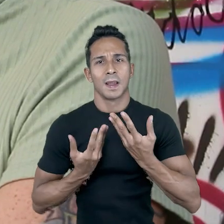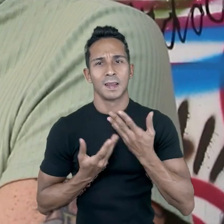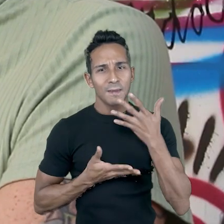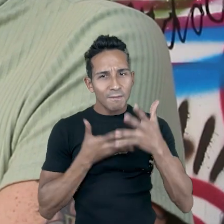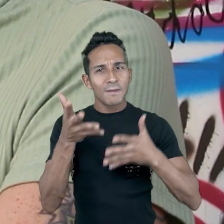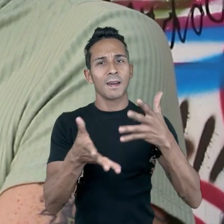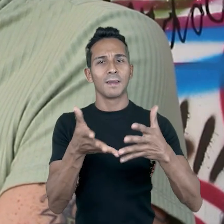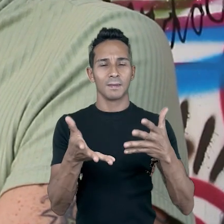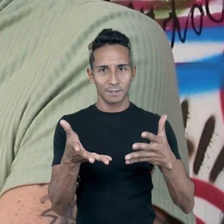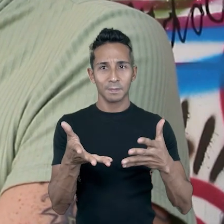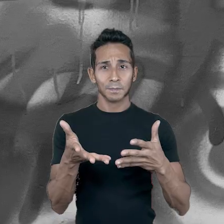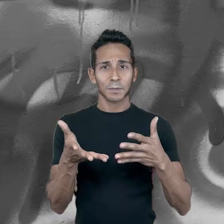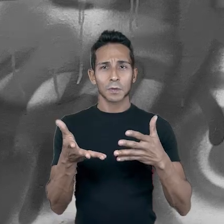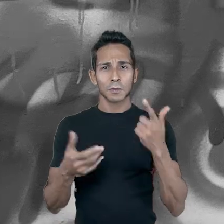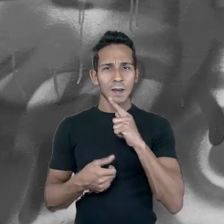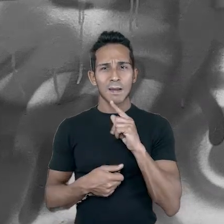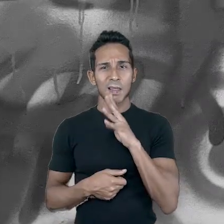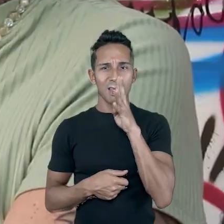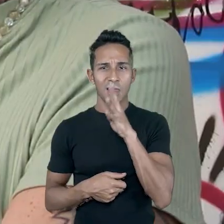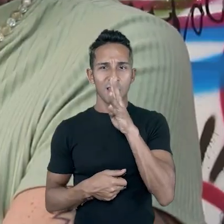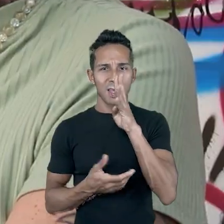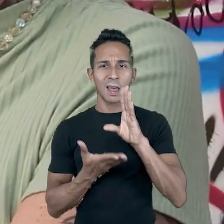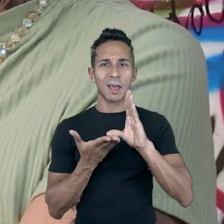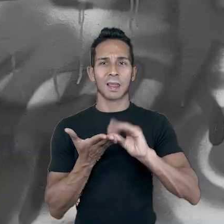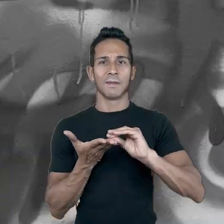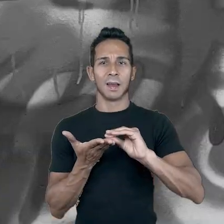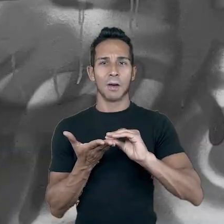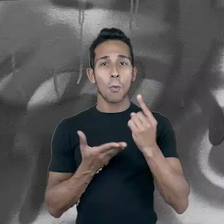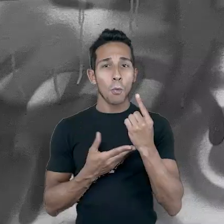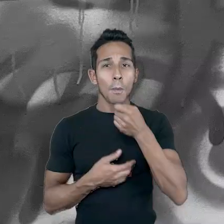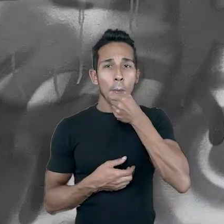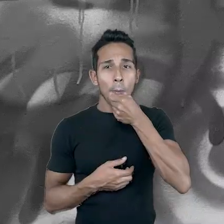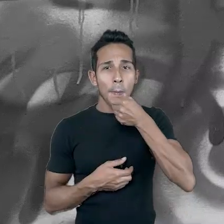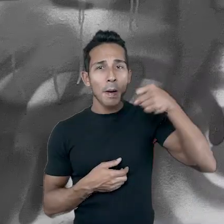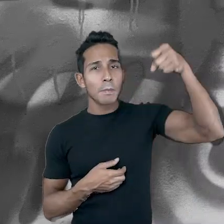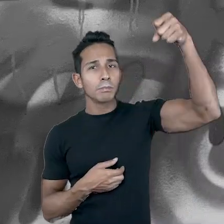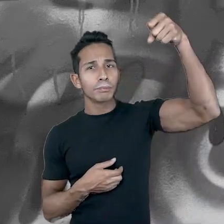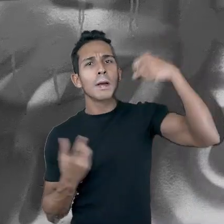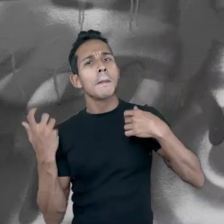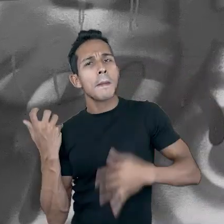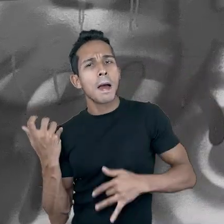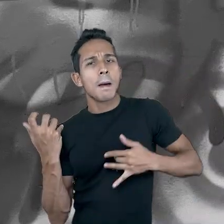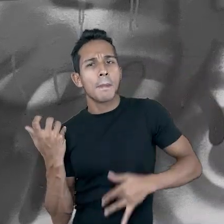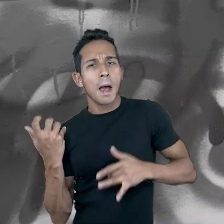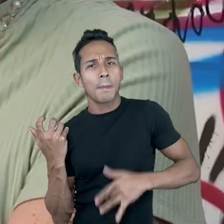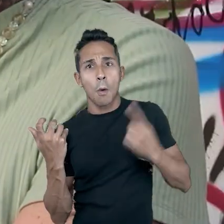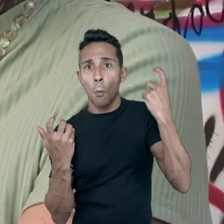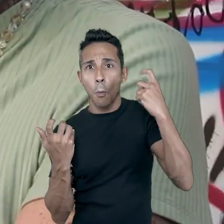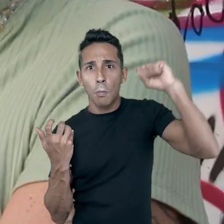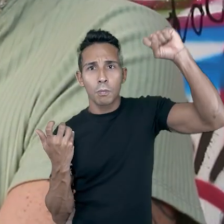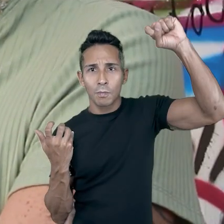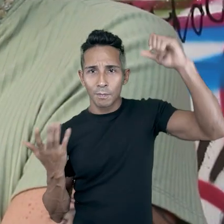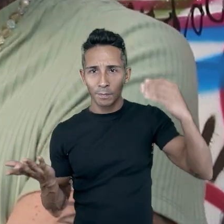tipo, sei lá, conseguia gravar de uma forma mesmo que tosca, colocava um microfone só dentro do estúdio, em cima no teto e vamos